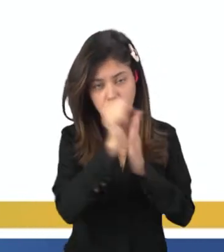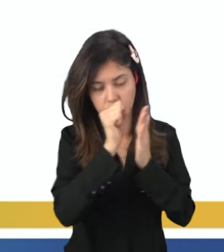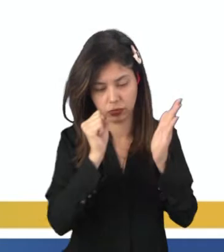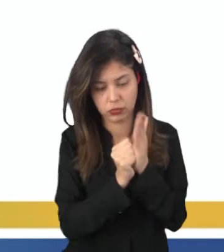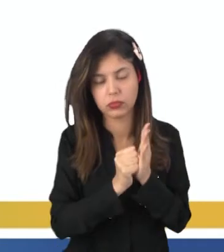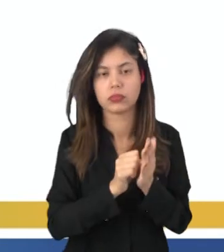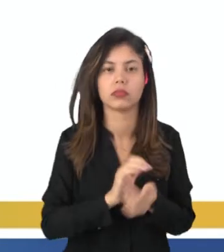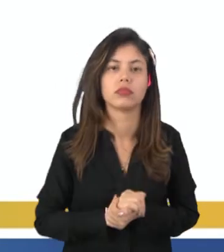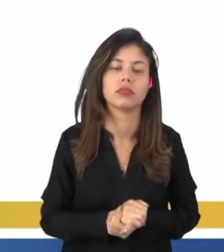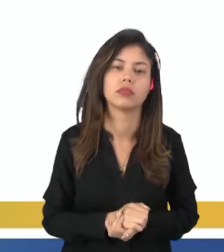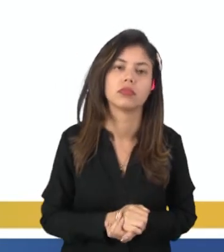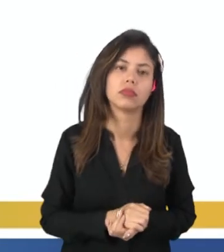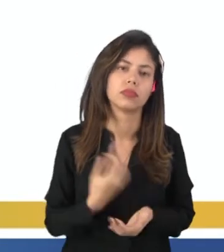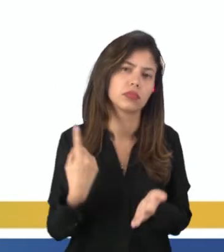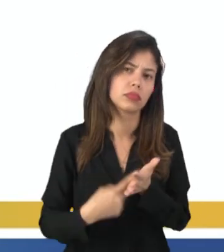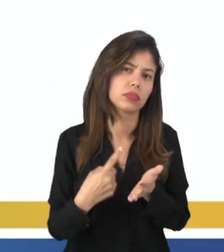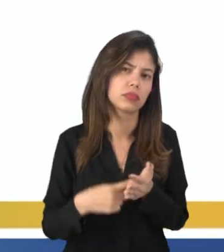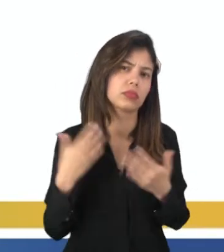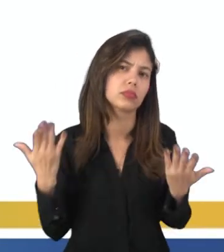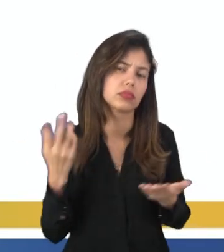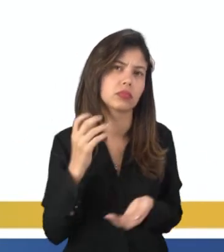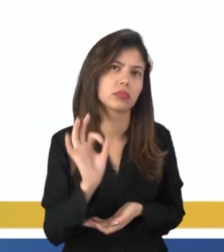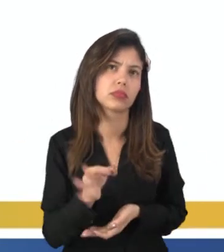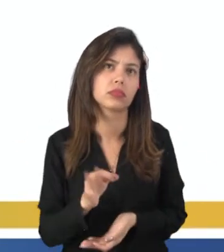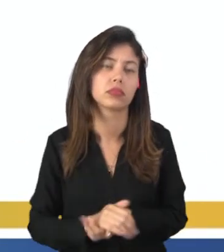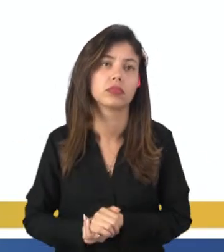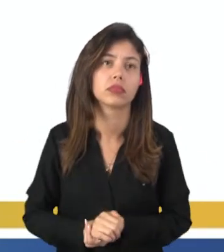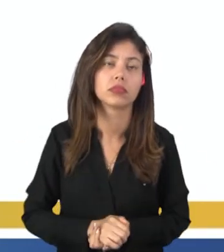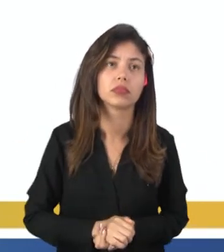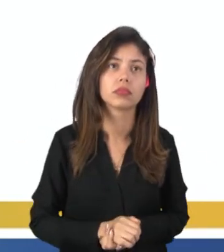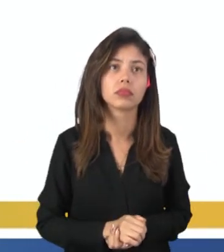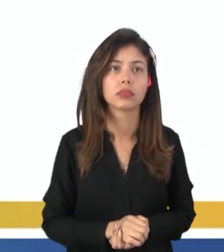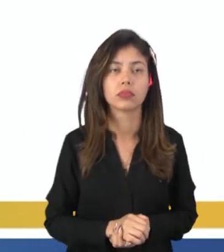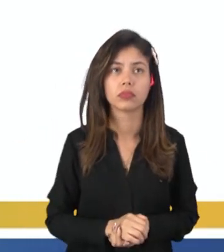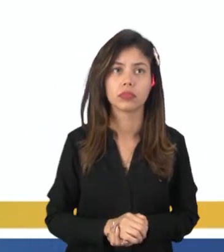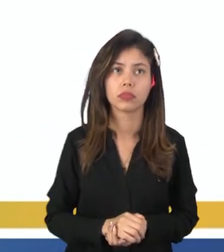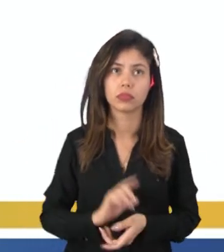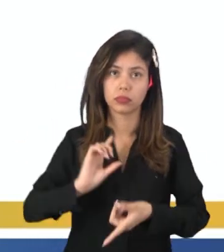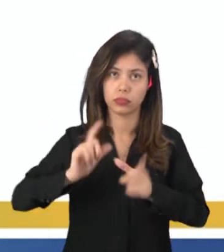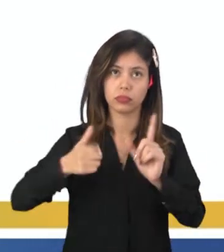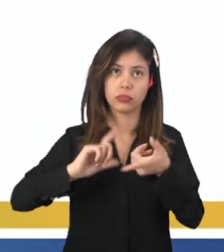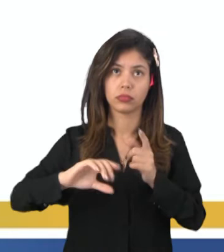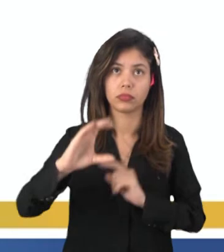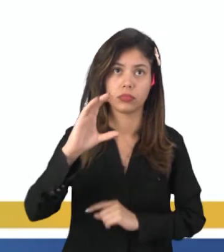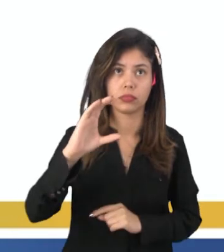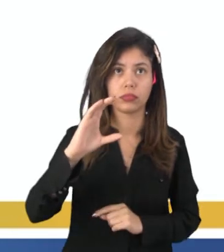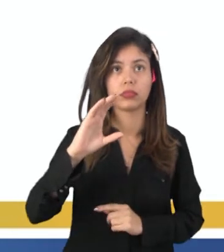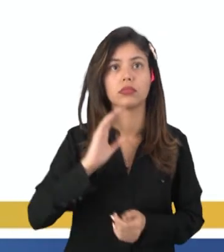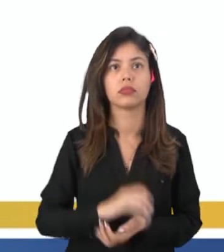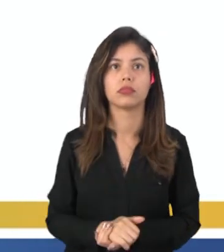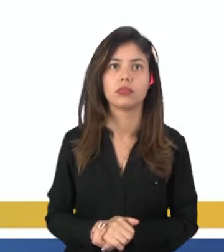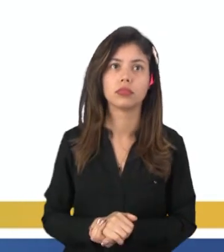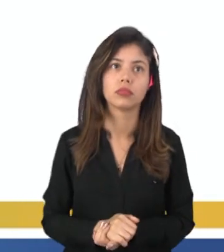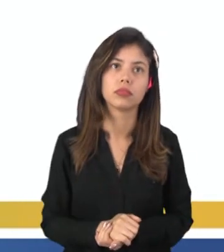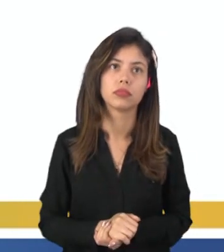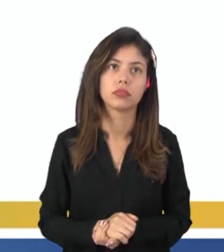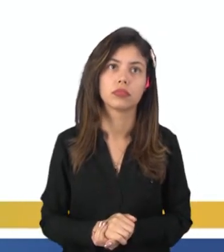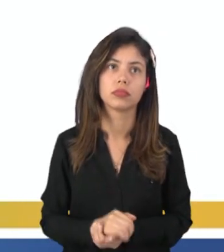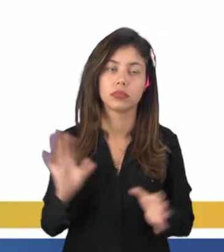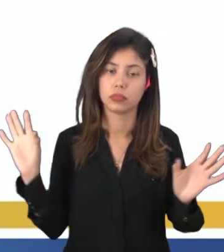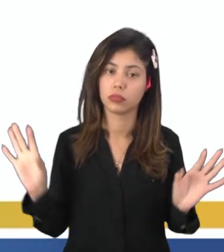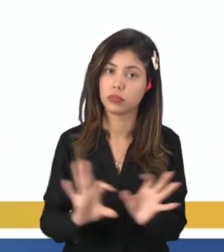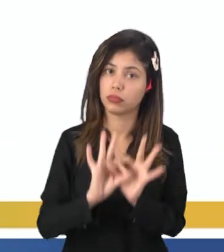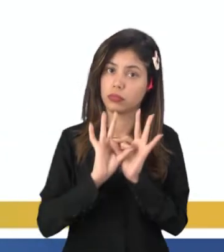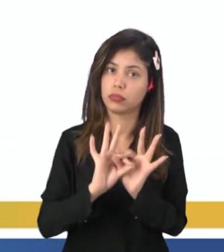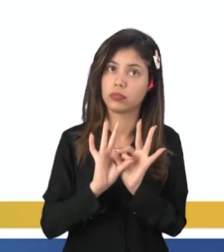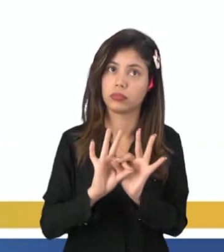E aí, pessoal, de acordo com a nossa aula, qual seria a resposta correta? Vamos observar que a resposta seria a letra C, né? Os servos estavam vinculados à